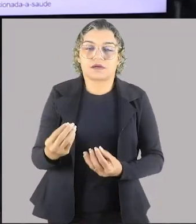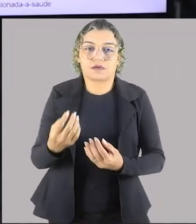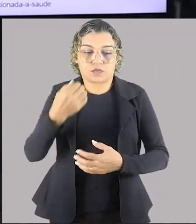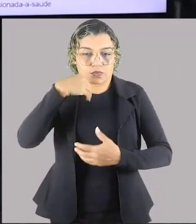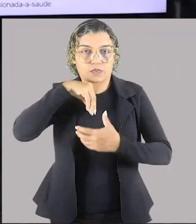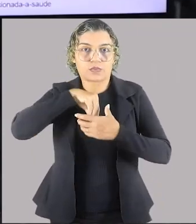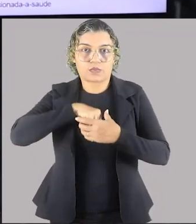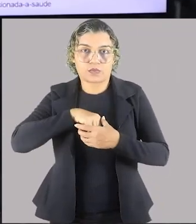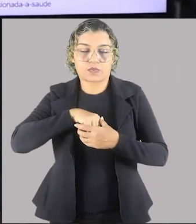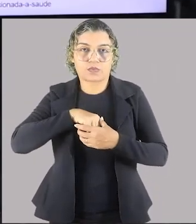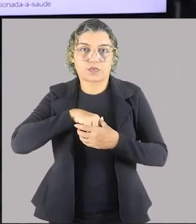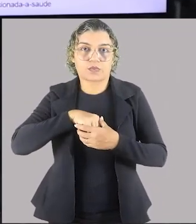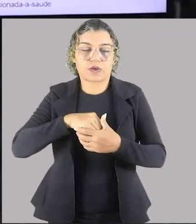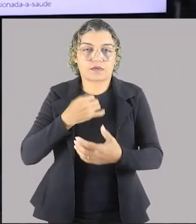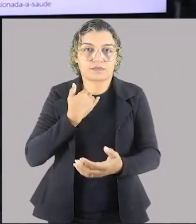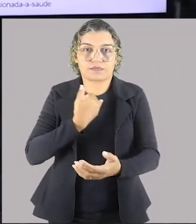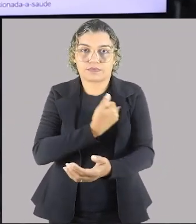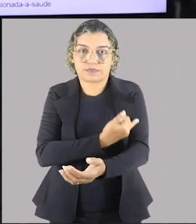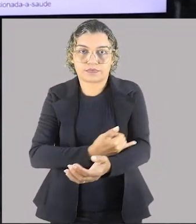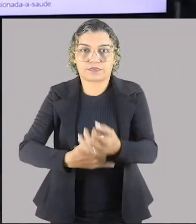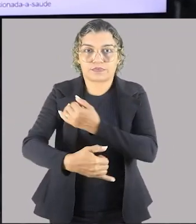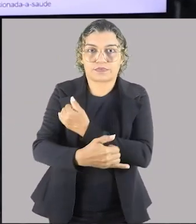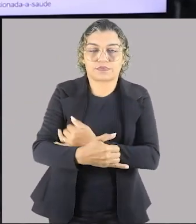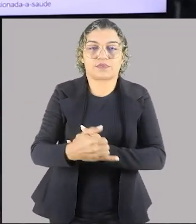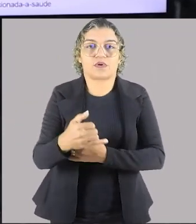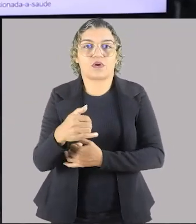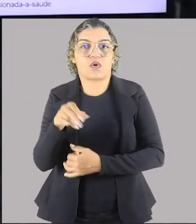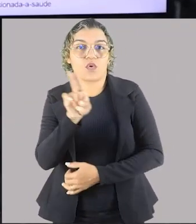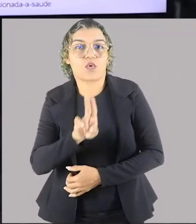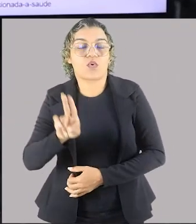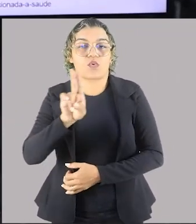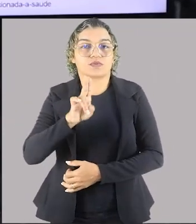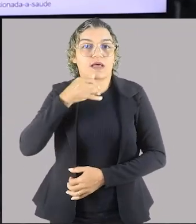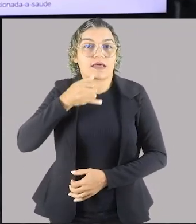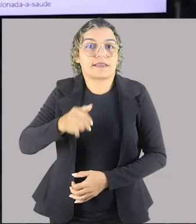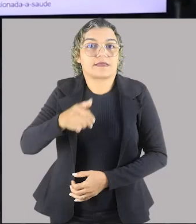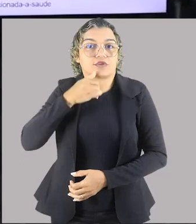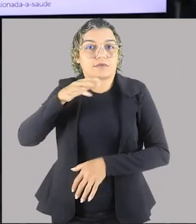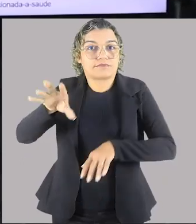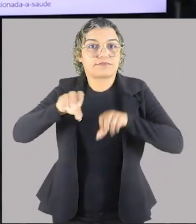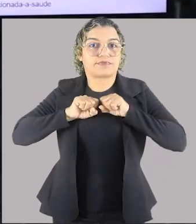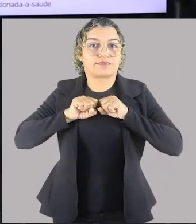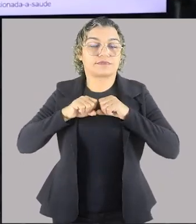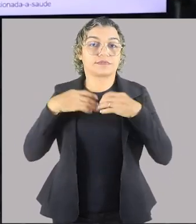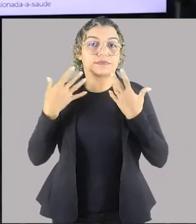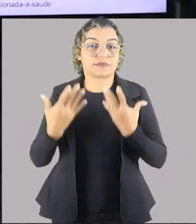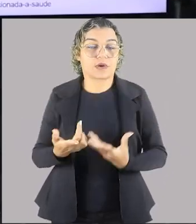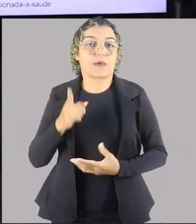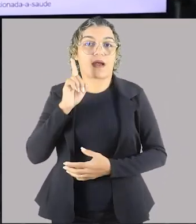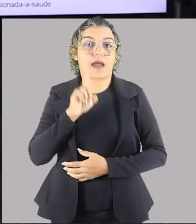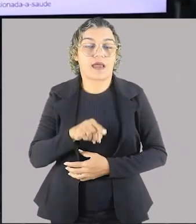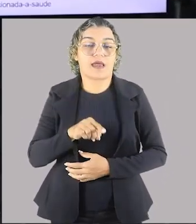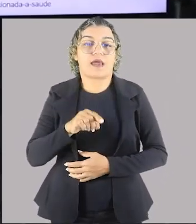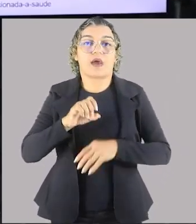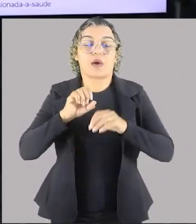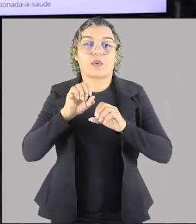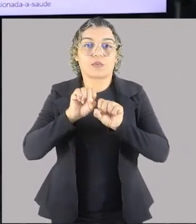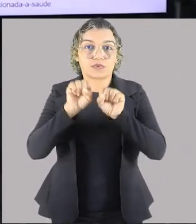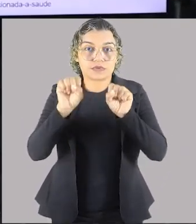esse oxigênio para geração de energia. Então, esse faz parte do